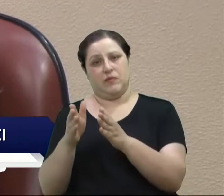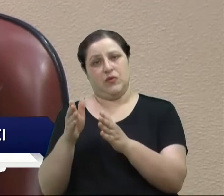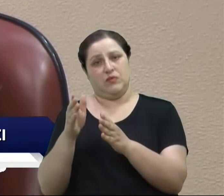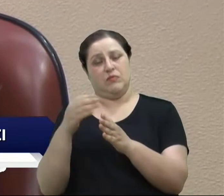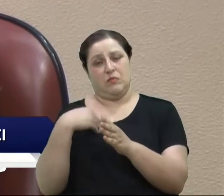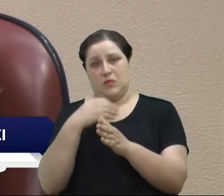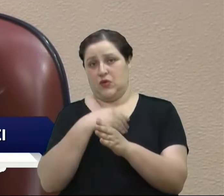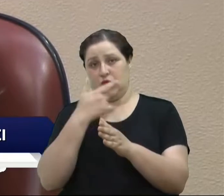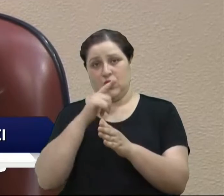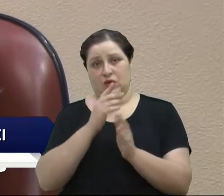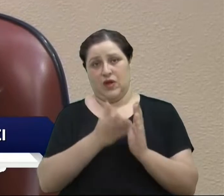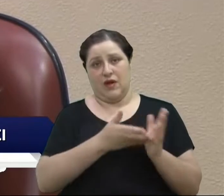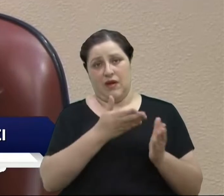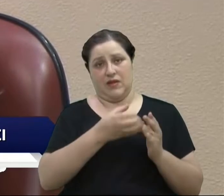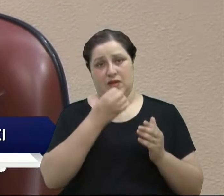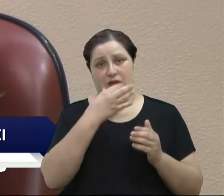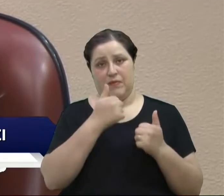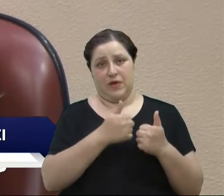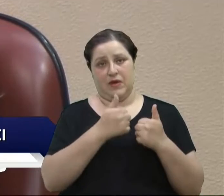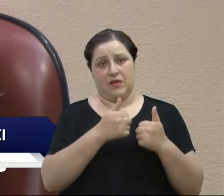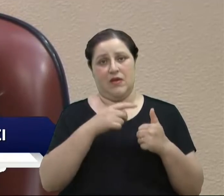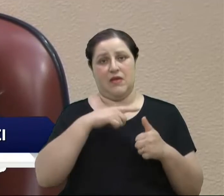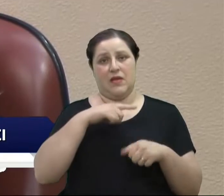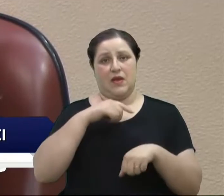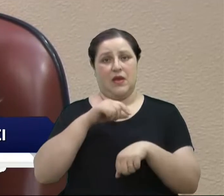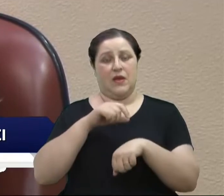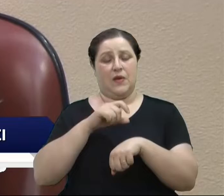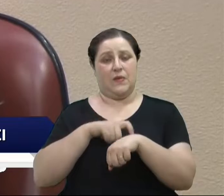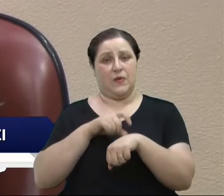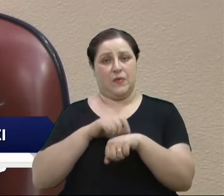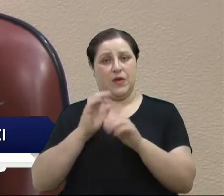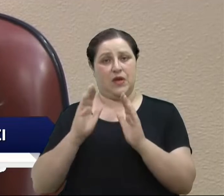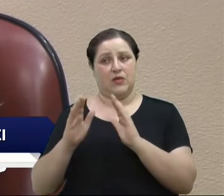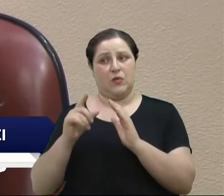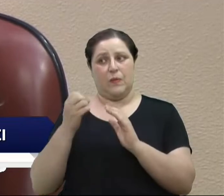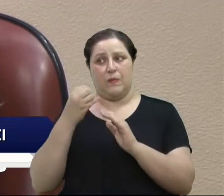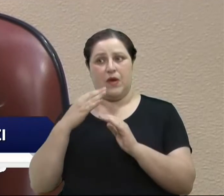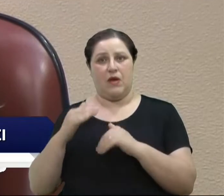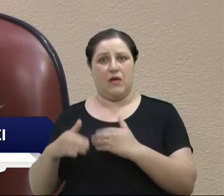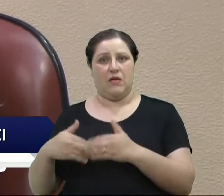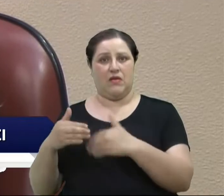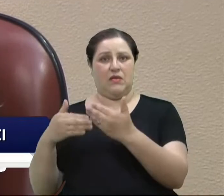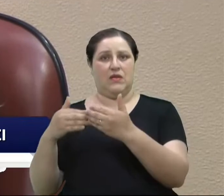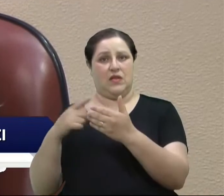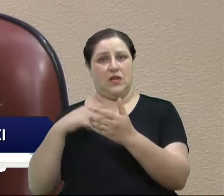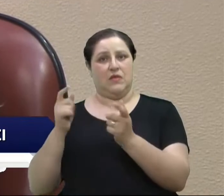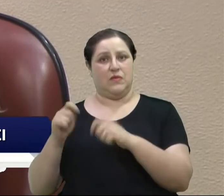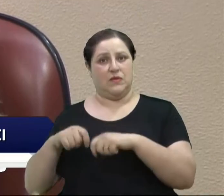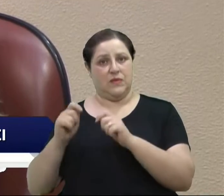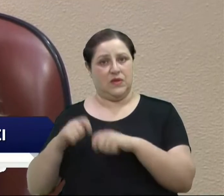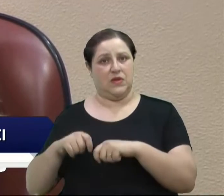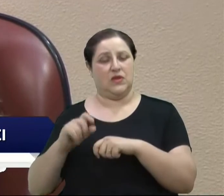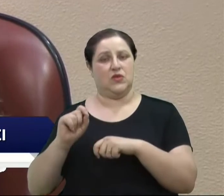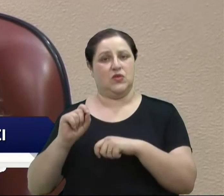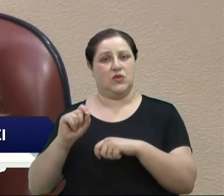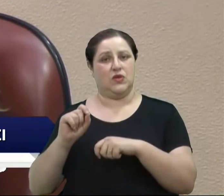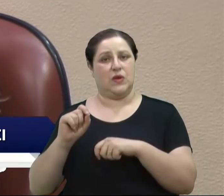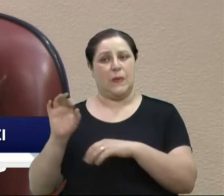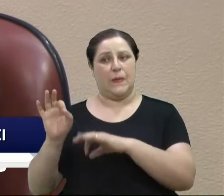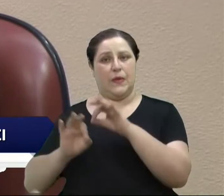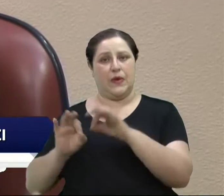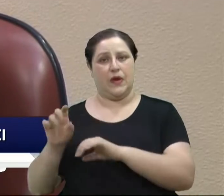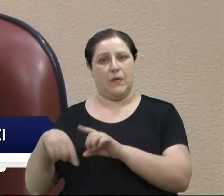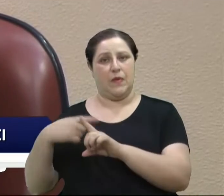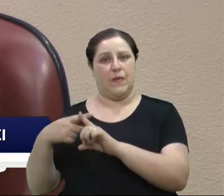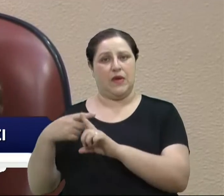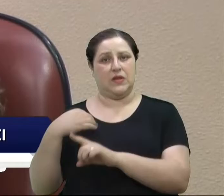E temos, num estágio, eu diria, bem avançado de possibilidade do programa Mais